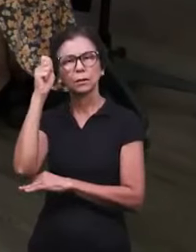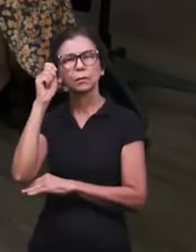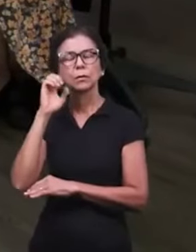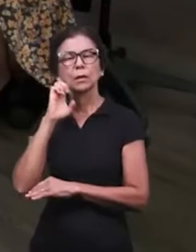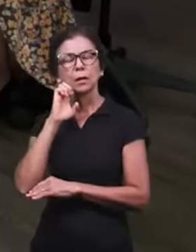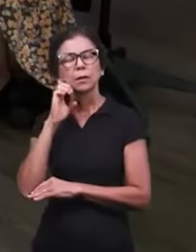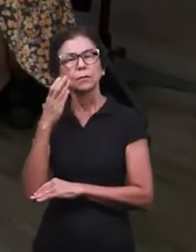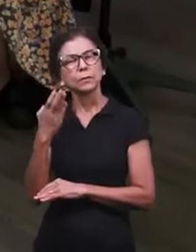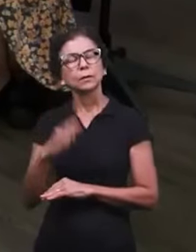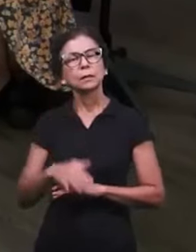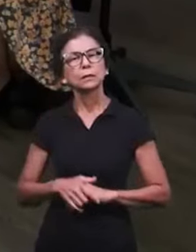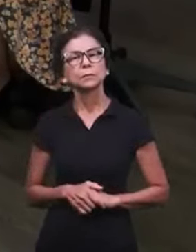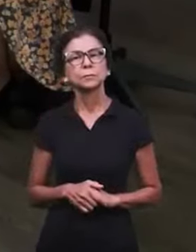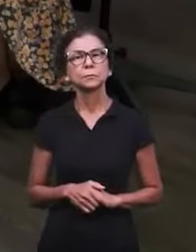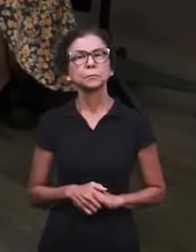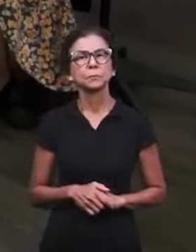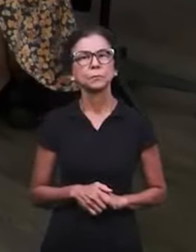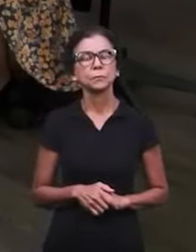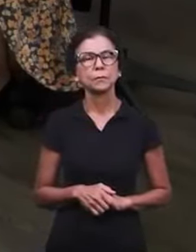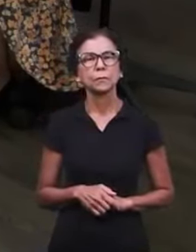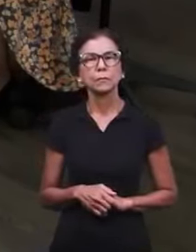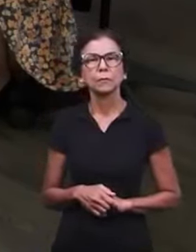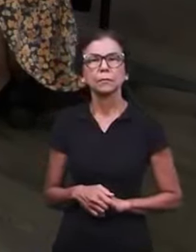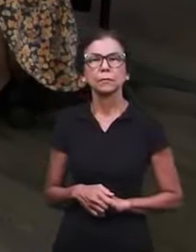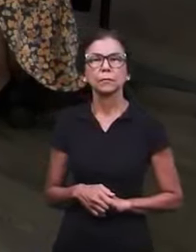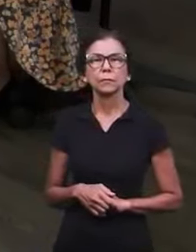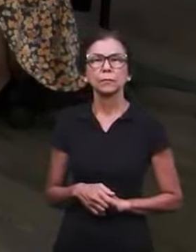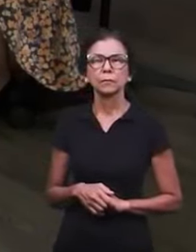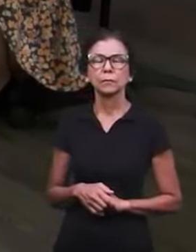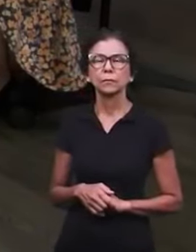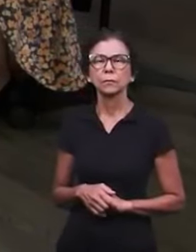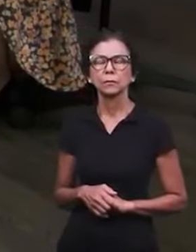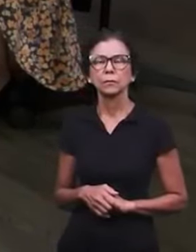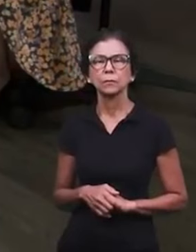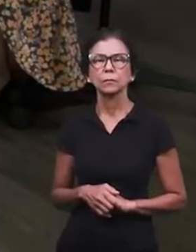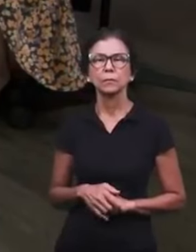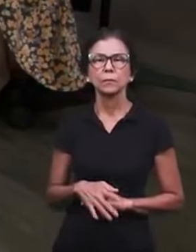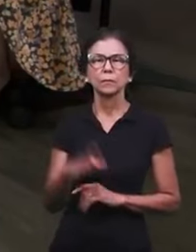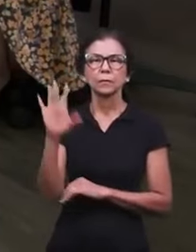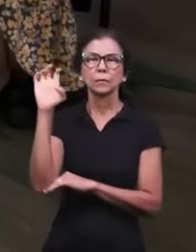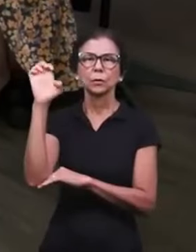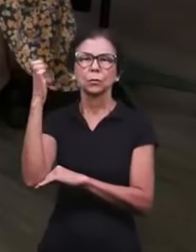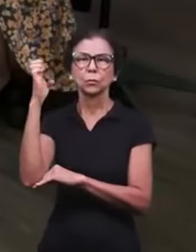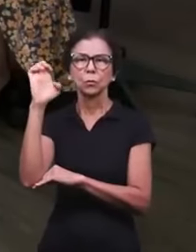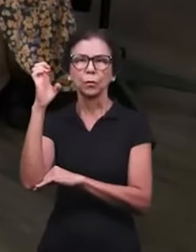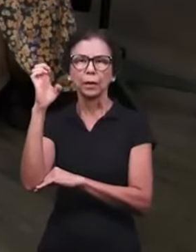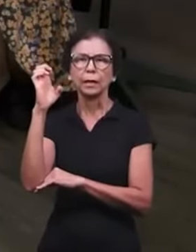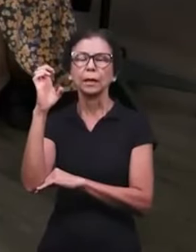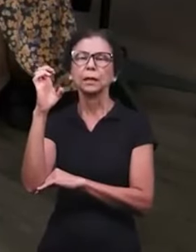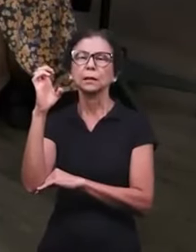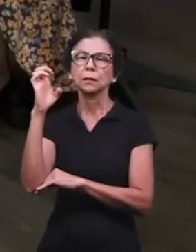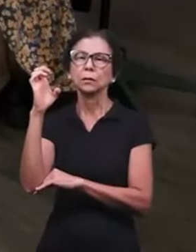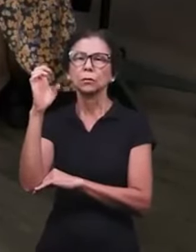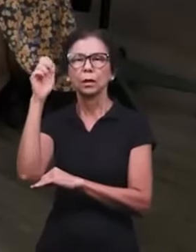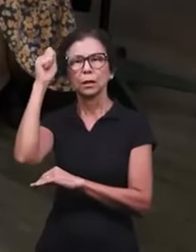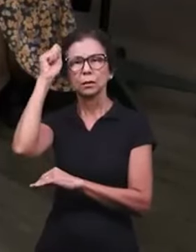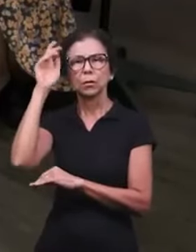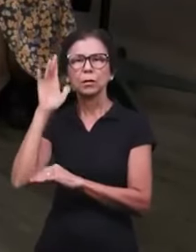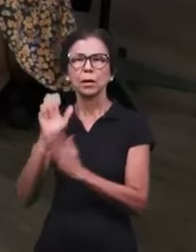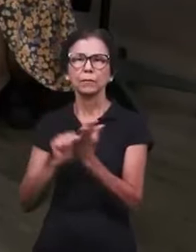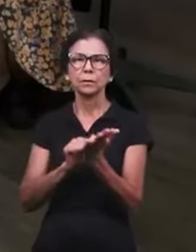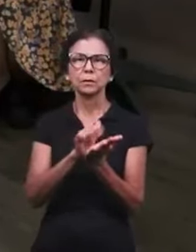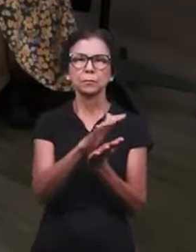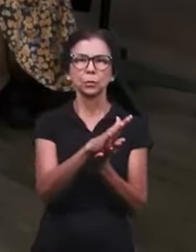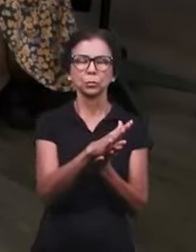e que a saída do Éden trouxe um para o homem mas nesse juízo não